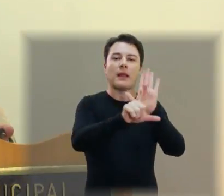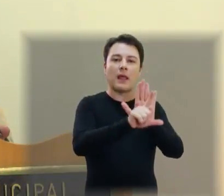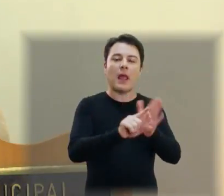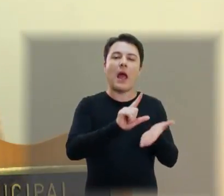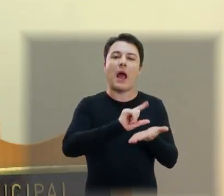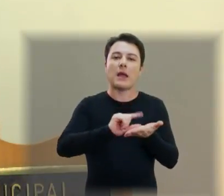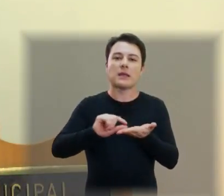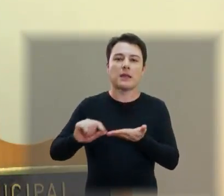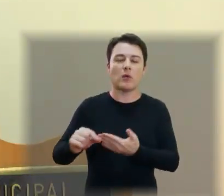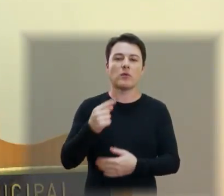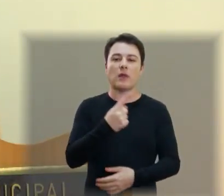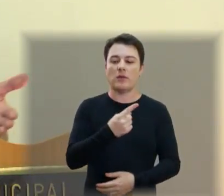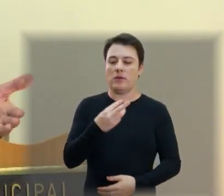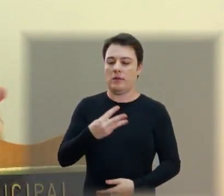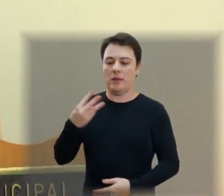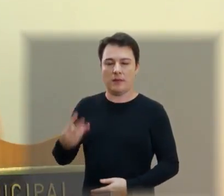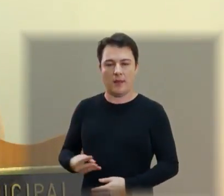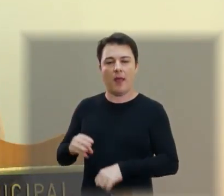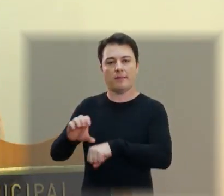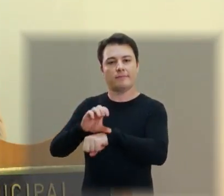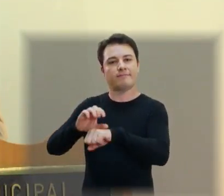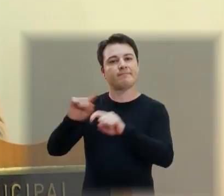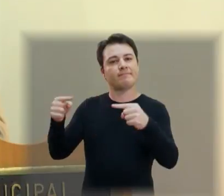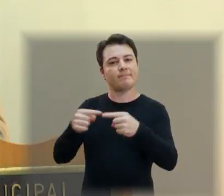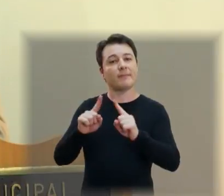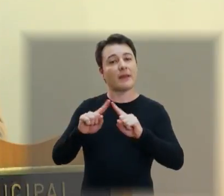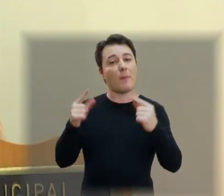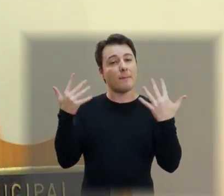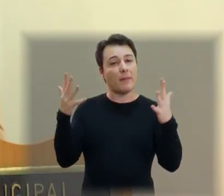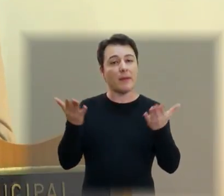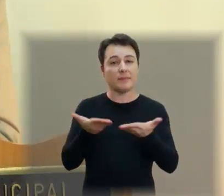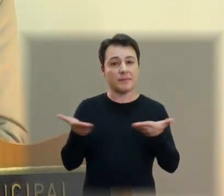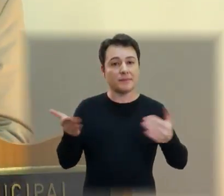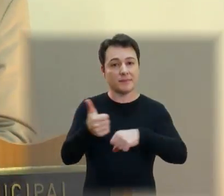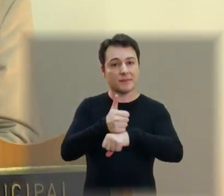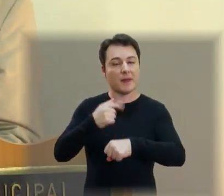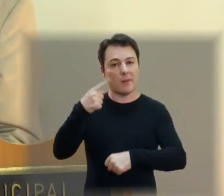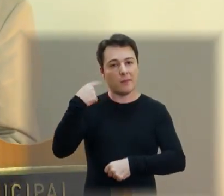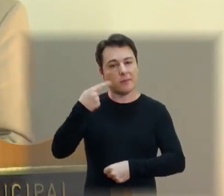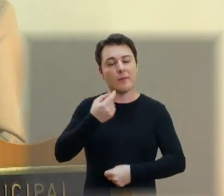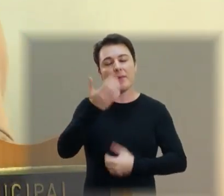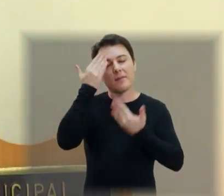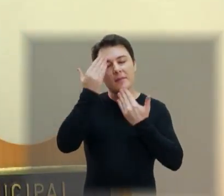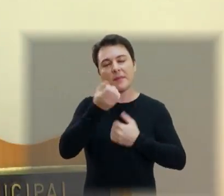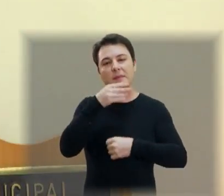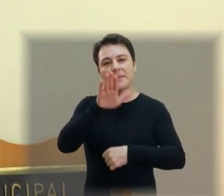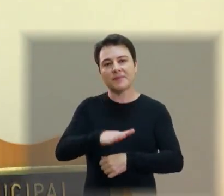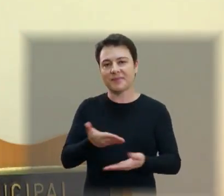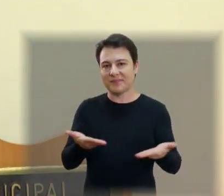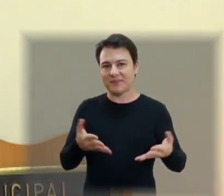artigo 133. Então, parabéns a todos os advogados. Muito obrigado, uma boa tarde a todos. Muito obrigado.